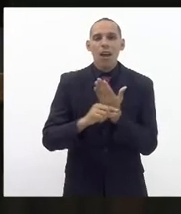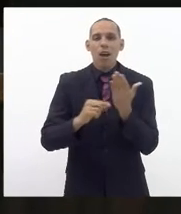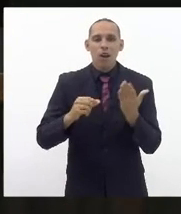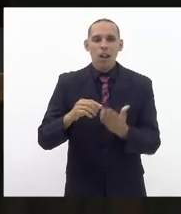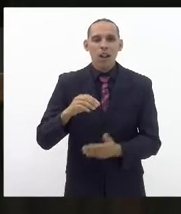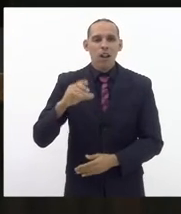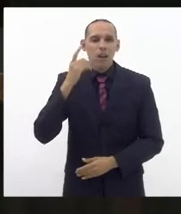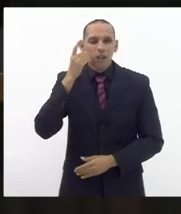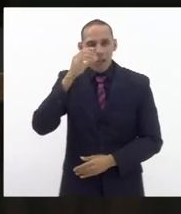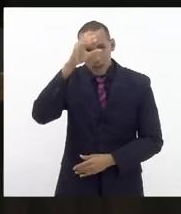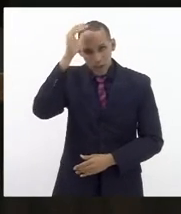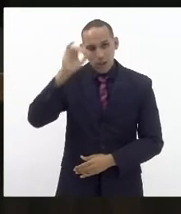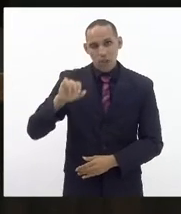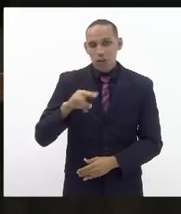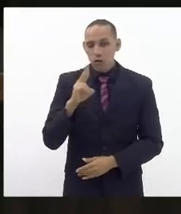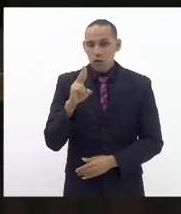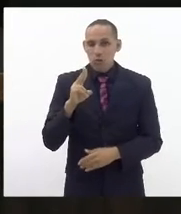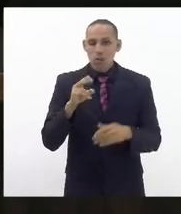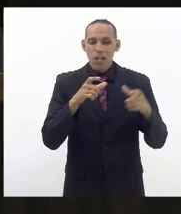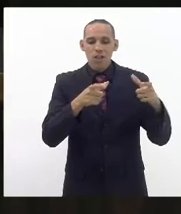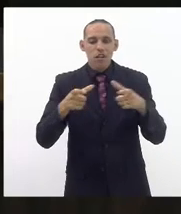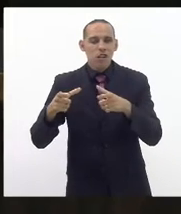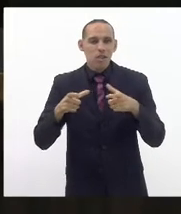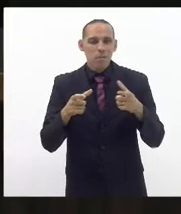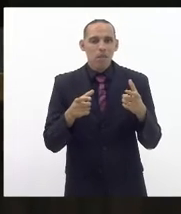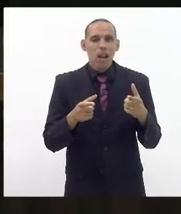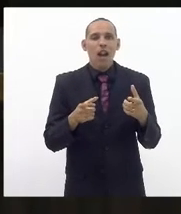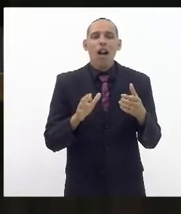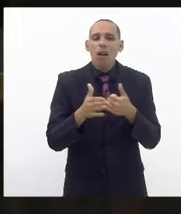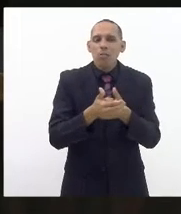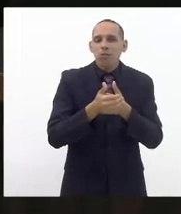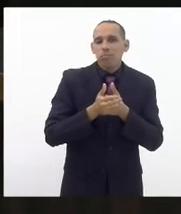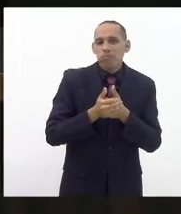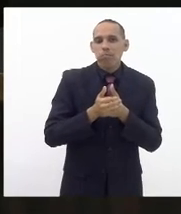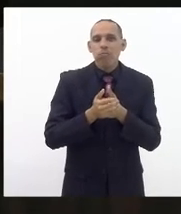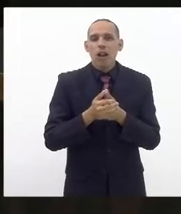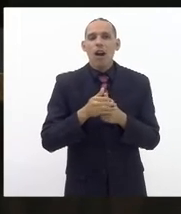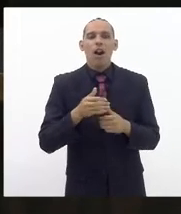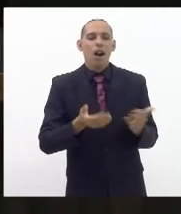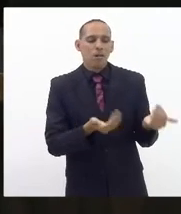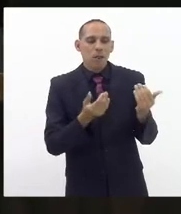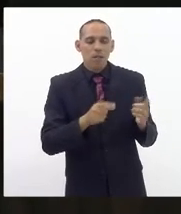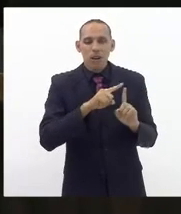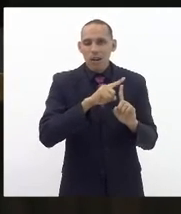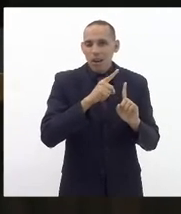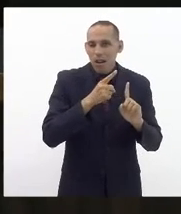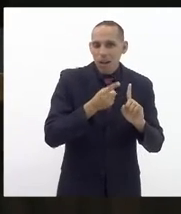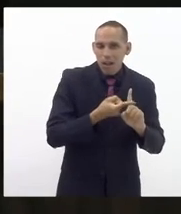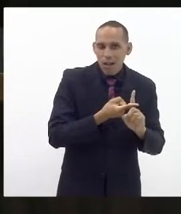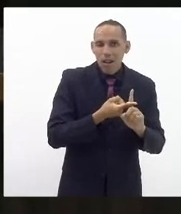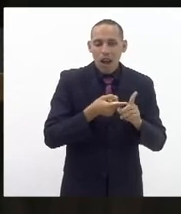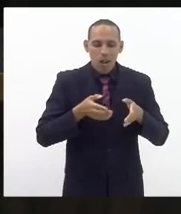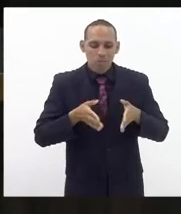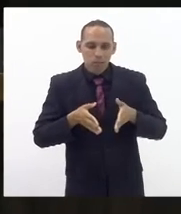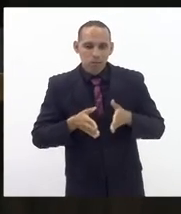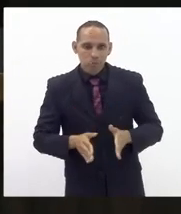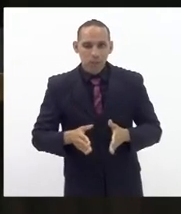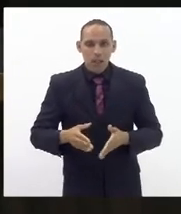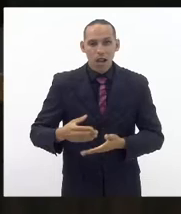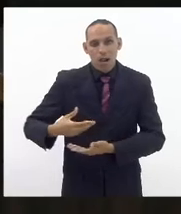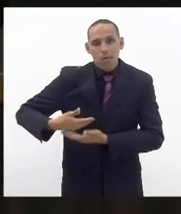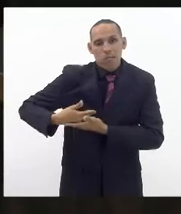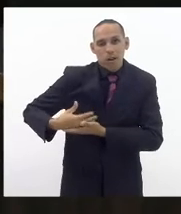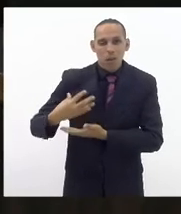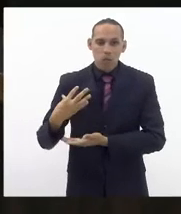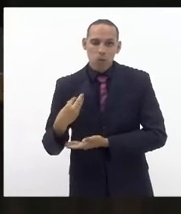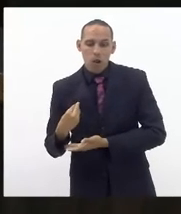dispõe sobre a implantação de espaço de acolhimento para adolescentes grávidas em estado de puerpério ou lactantes que estejam em